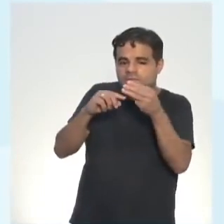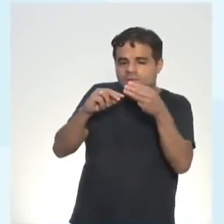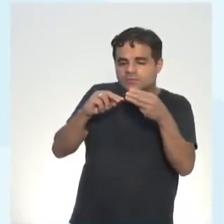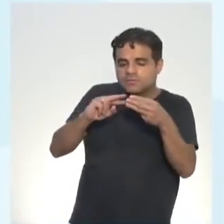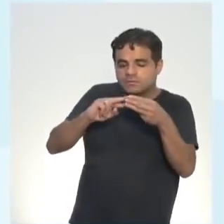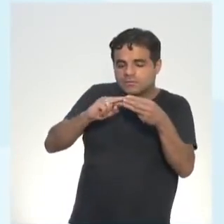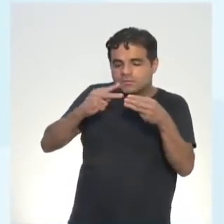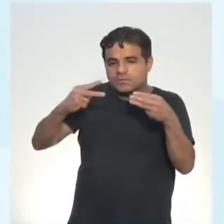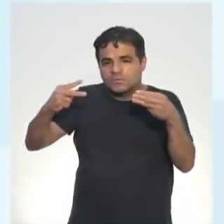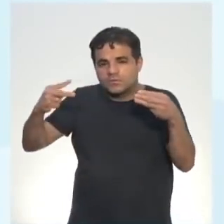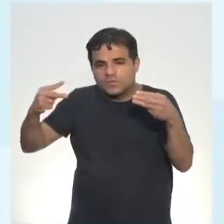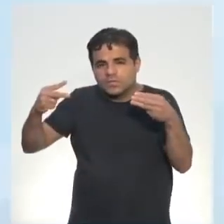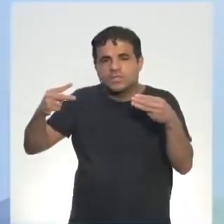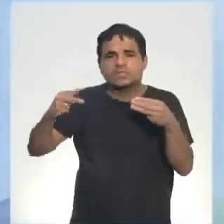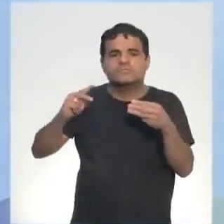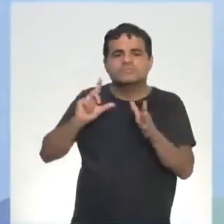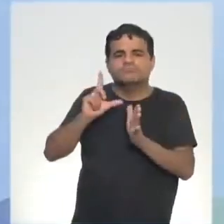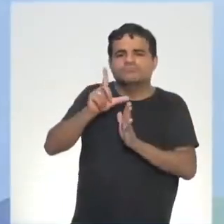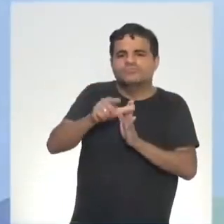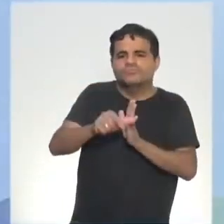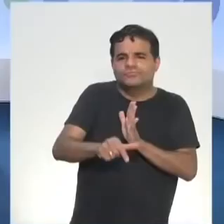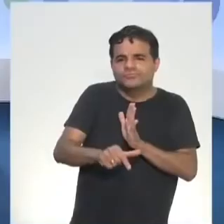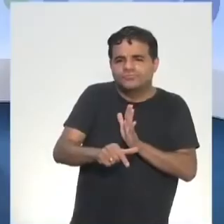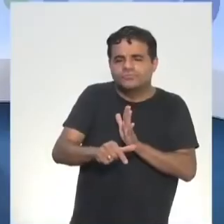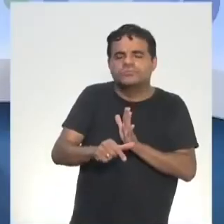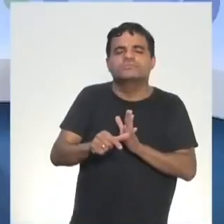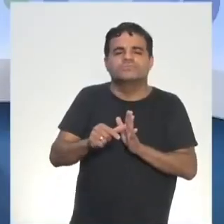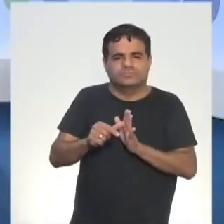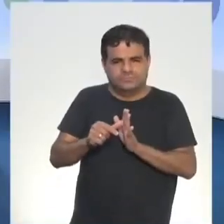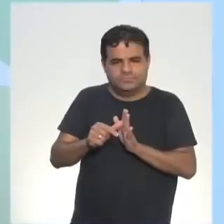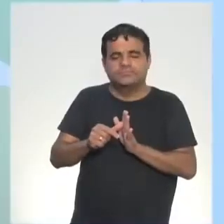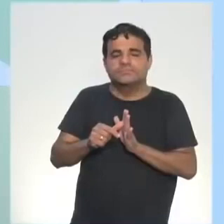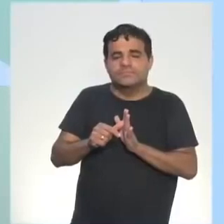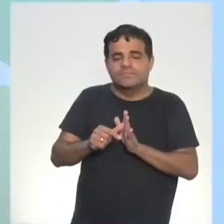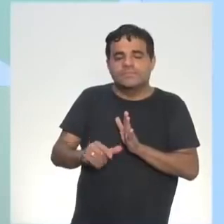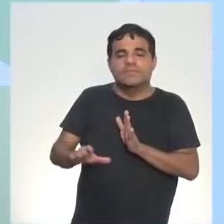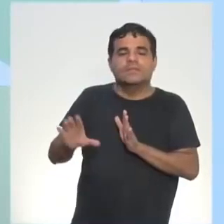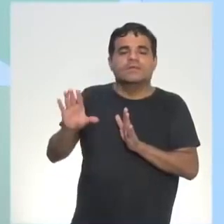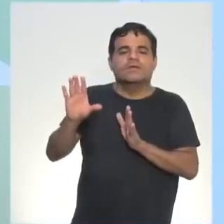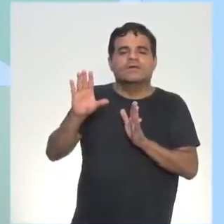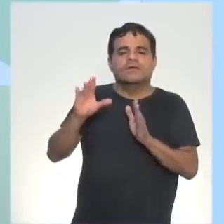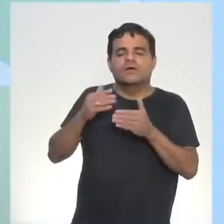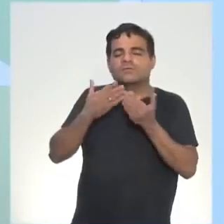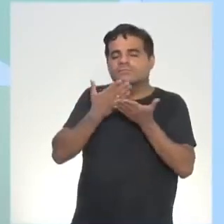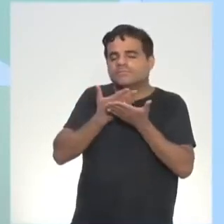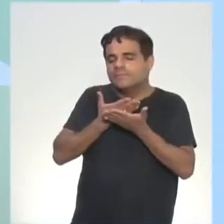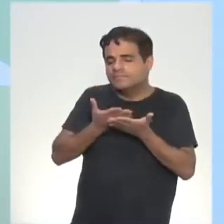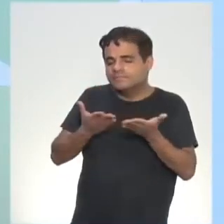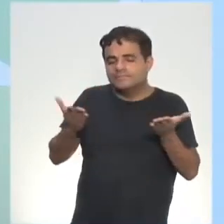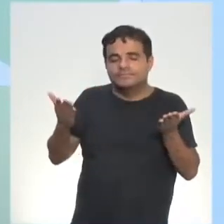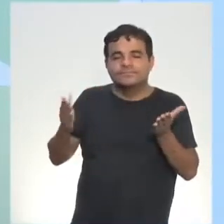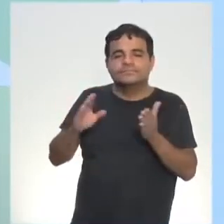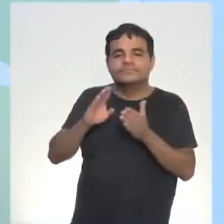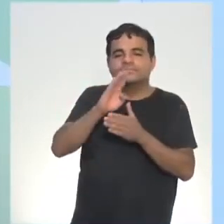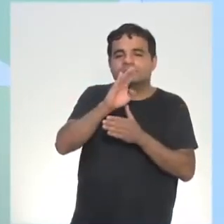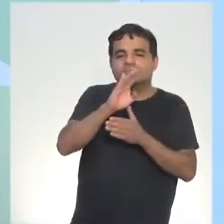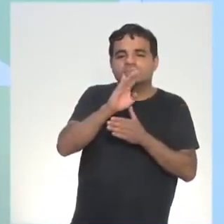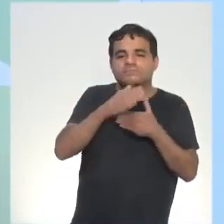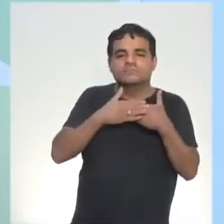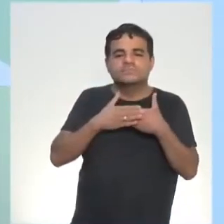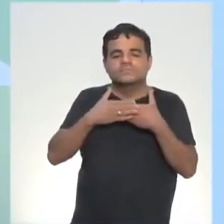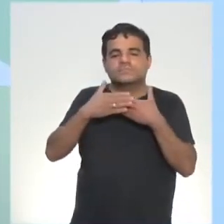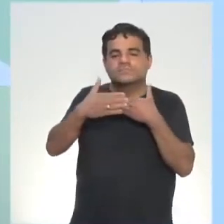foi reconhecido de maneira tardia, né, Giba? Oh, legal, bacana. Eu adoro o pessoal dos professores de biologia, a gente sempre faz umas